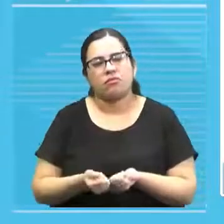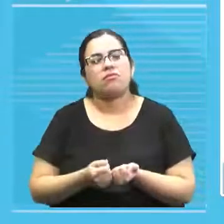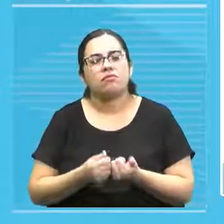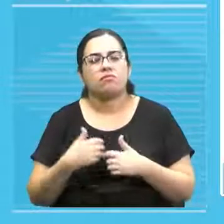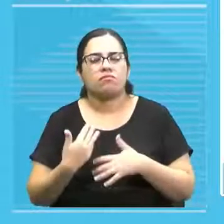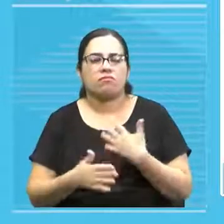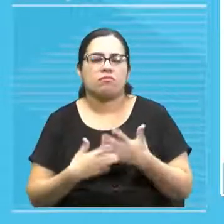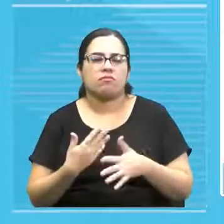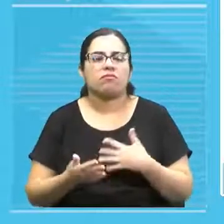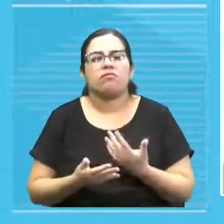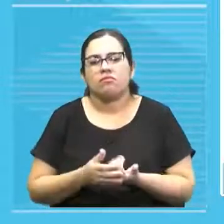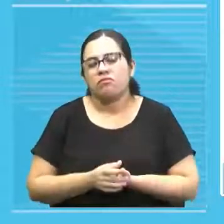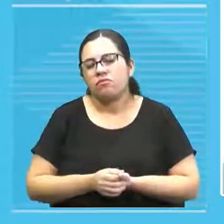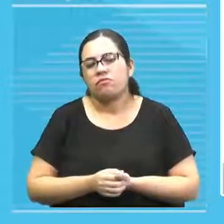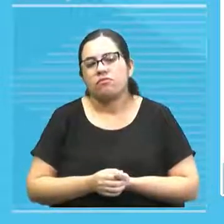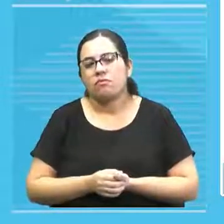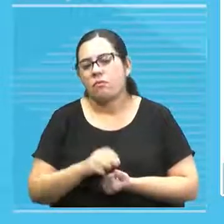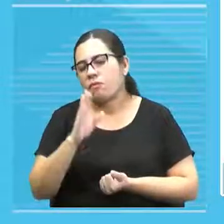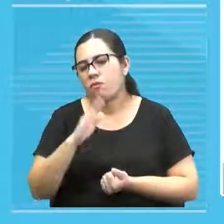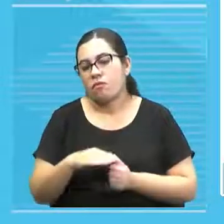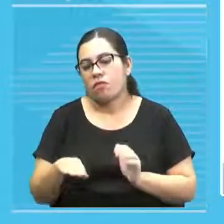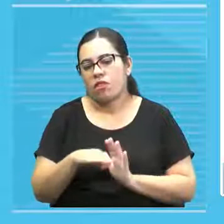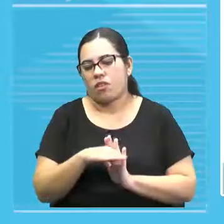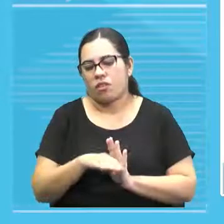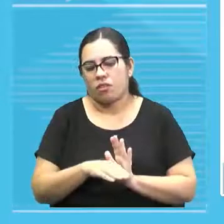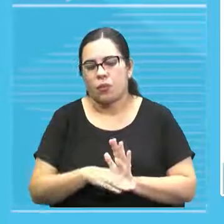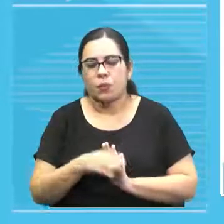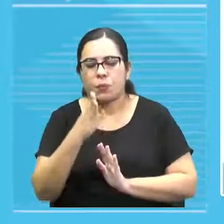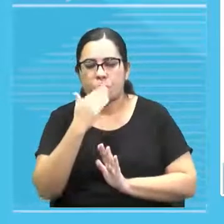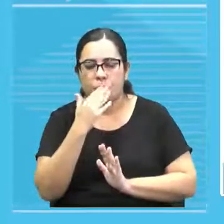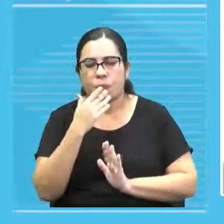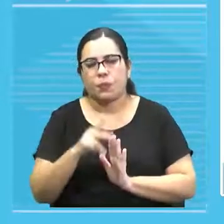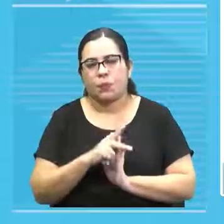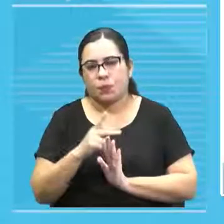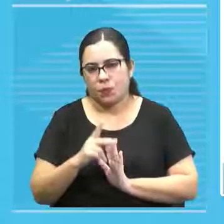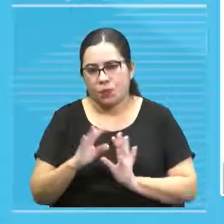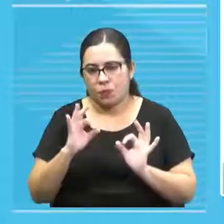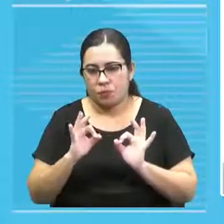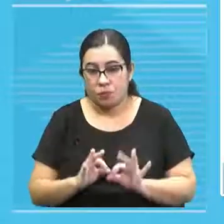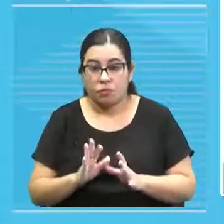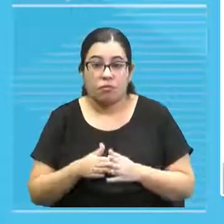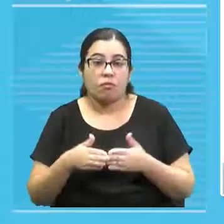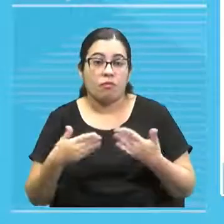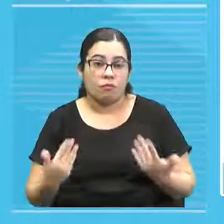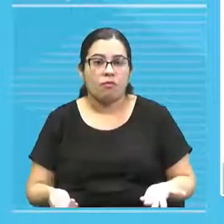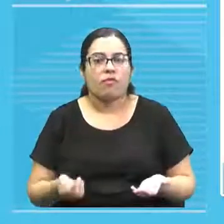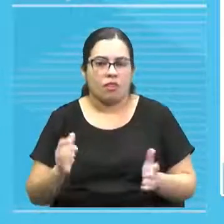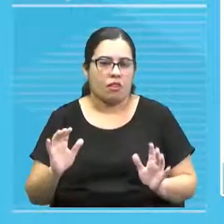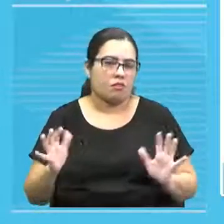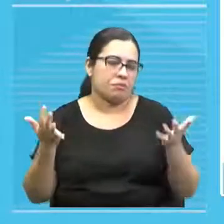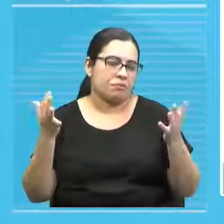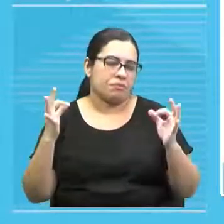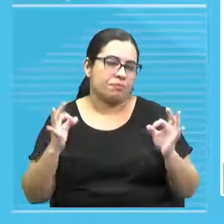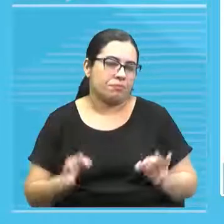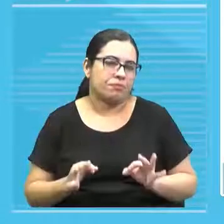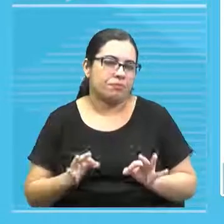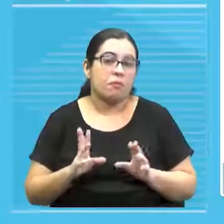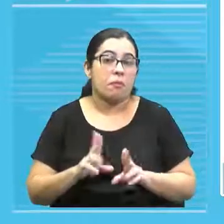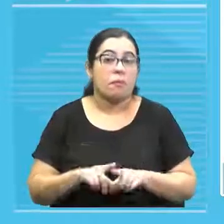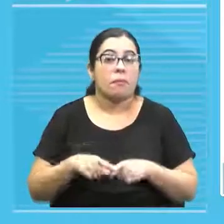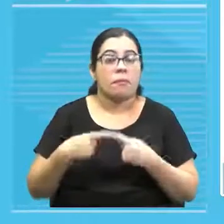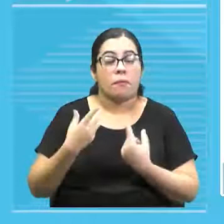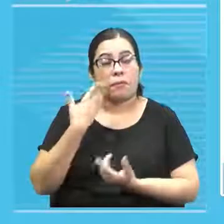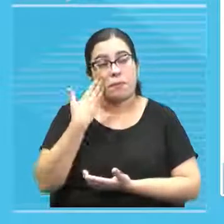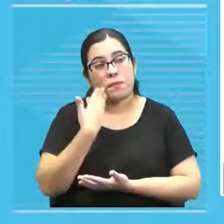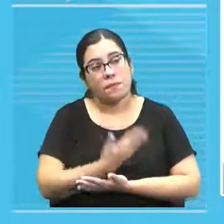na medida em que ele se suportam o padrão de alimentação deles então isso até acontece mais